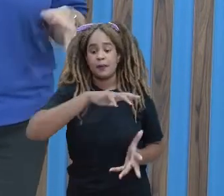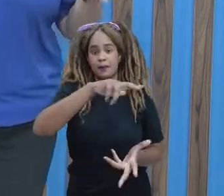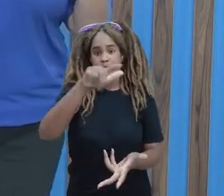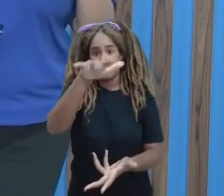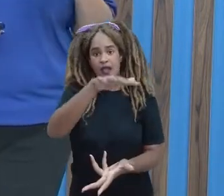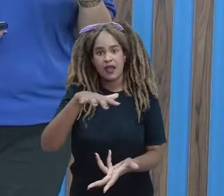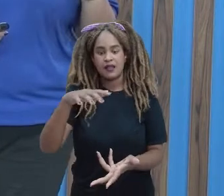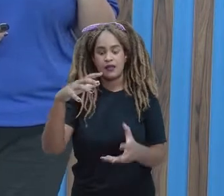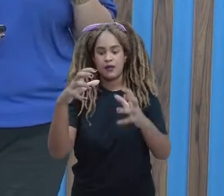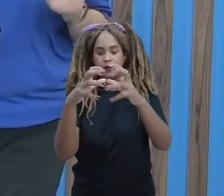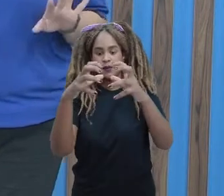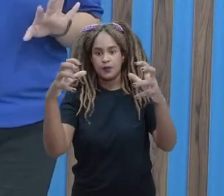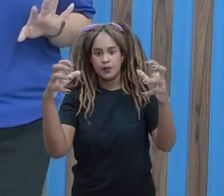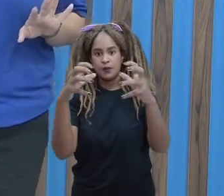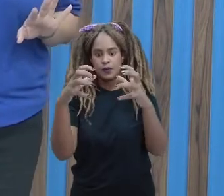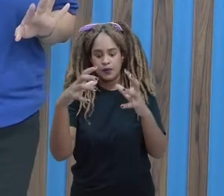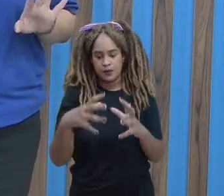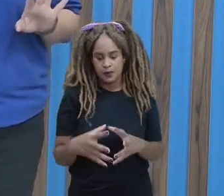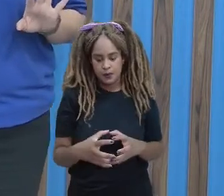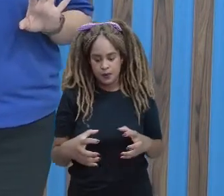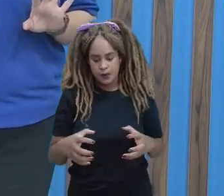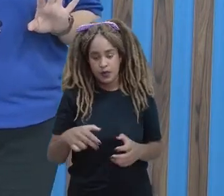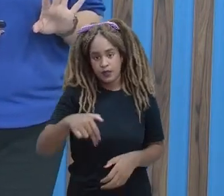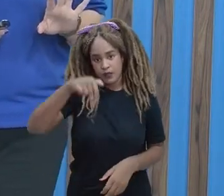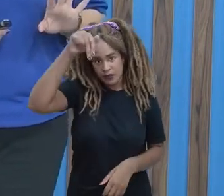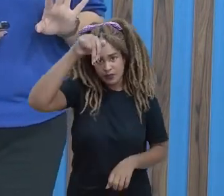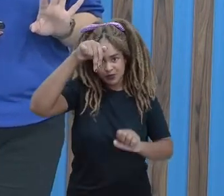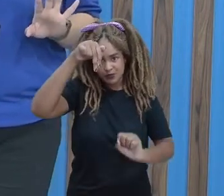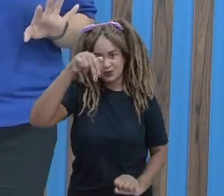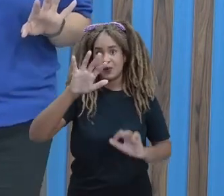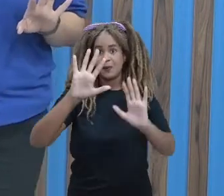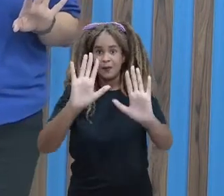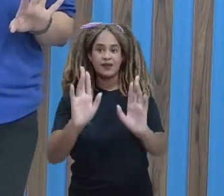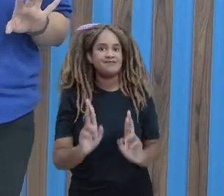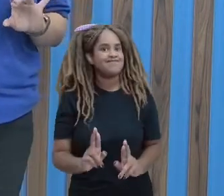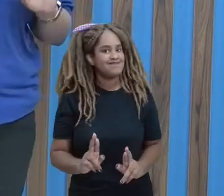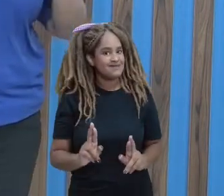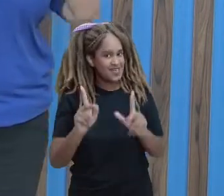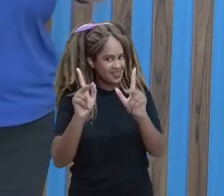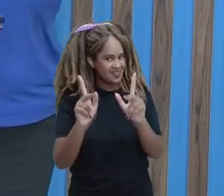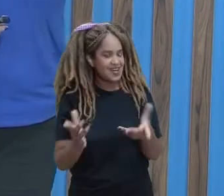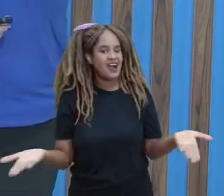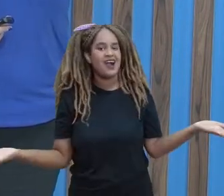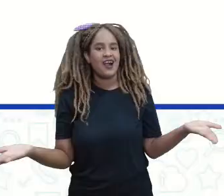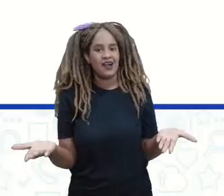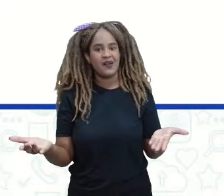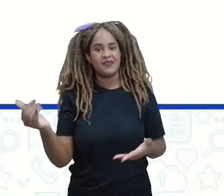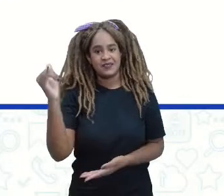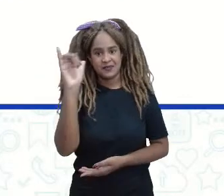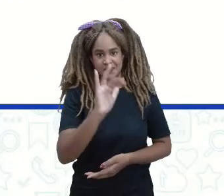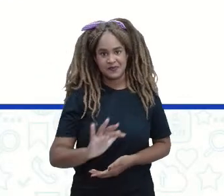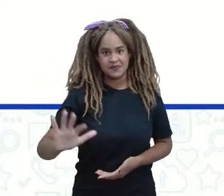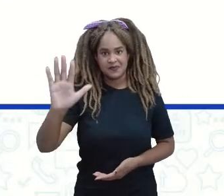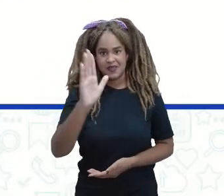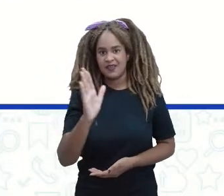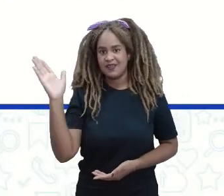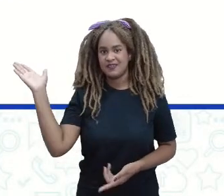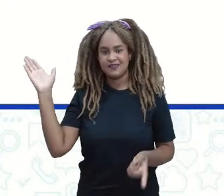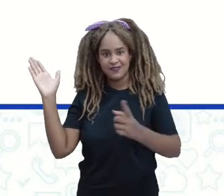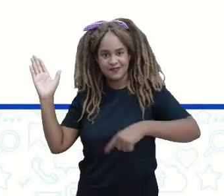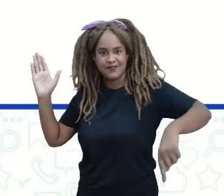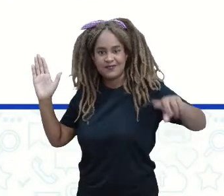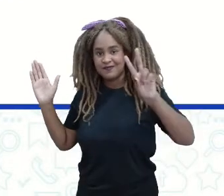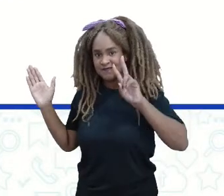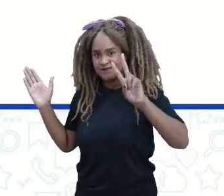sul. Mas é um pouquinho diferente aí, tá certo? Então, vamos ver. Joga aí, por favor, David, na tela para eles verem mais perto. Olha